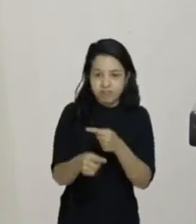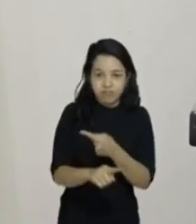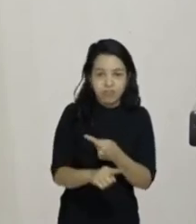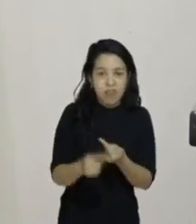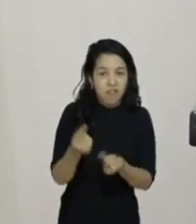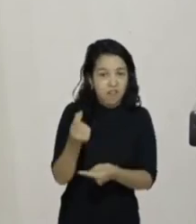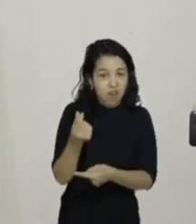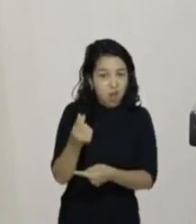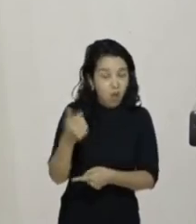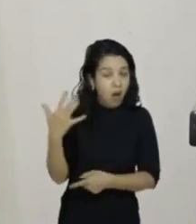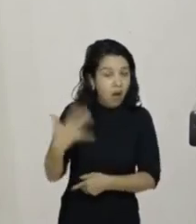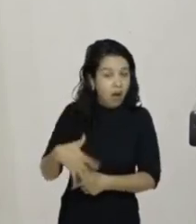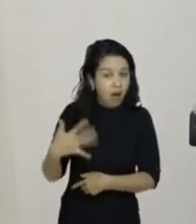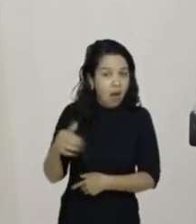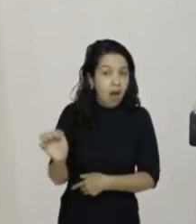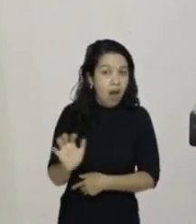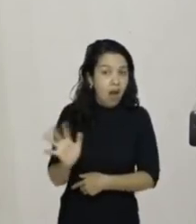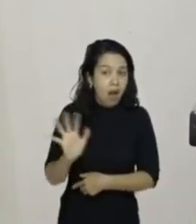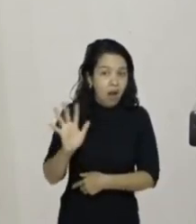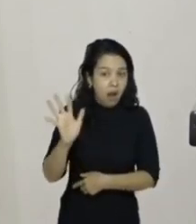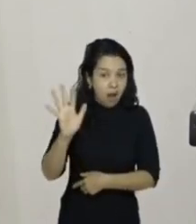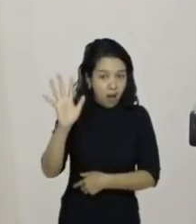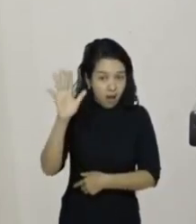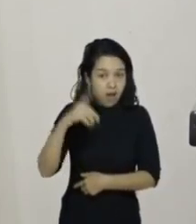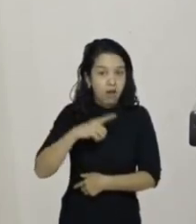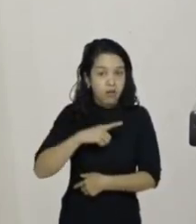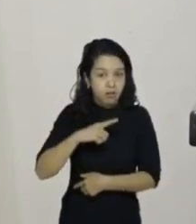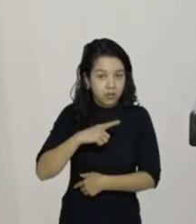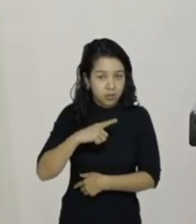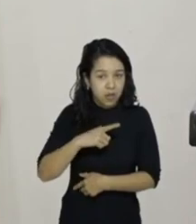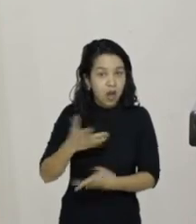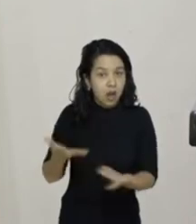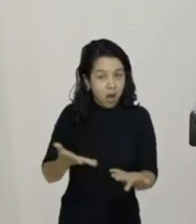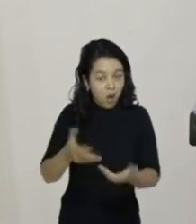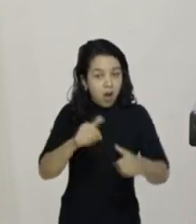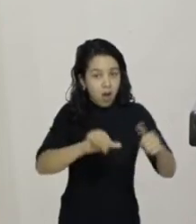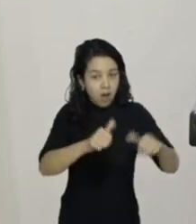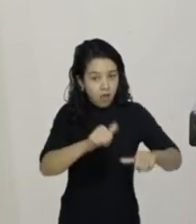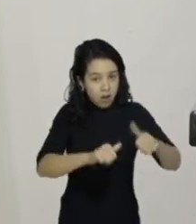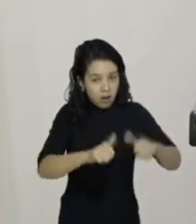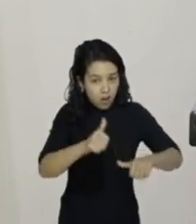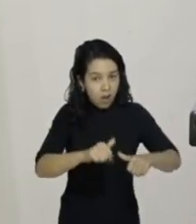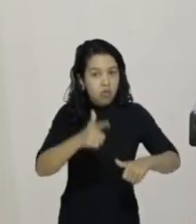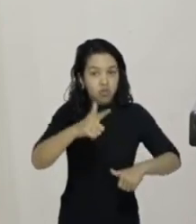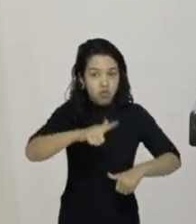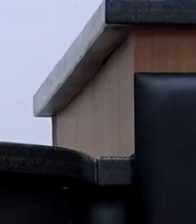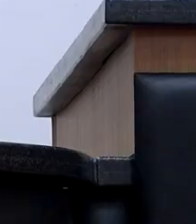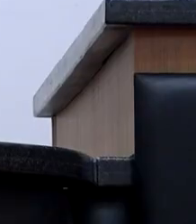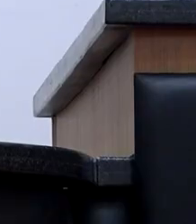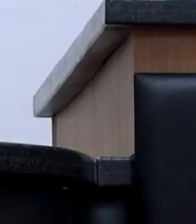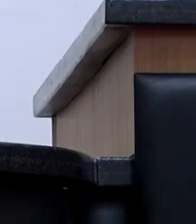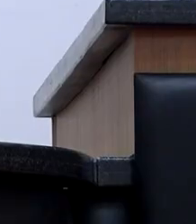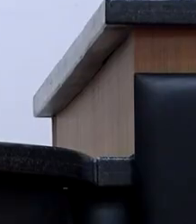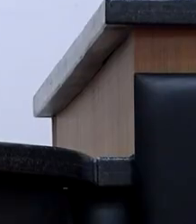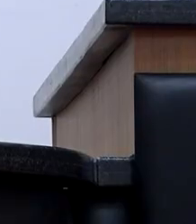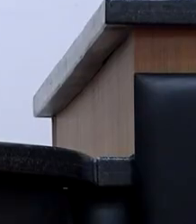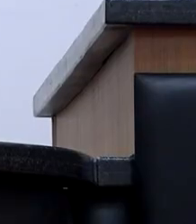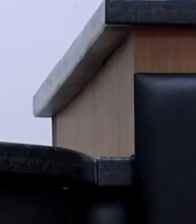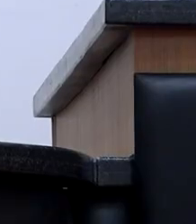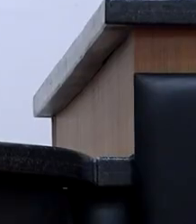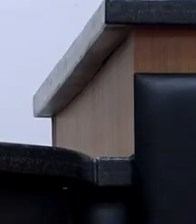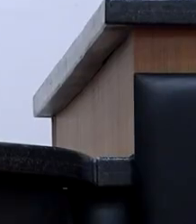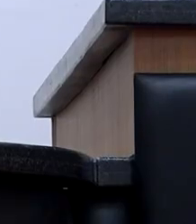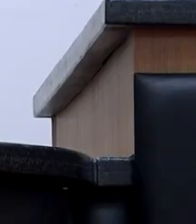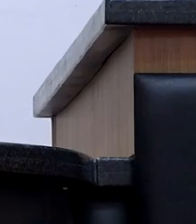extrapolantes né extrapolar nos limites que vão ser re nós estamos num caminho certo o deputado Lucas